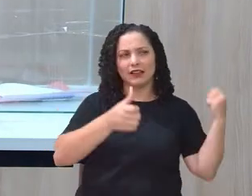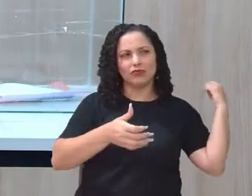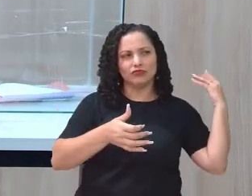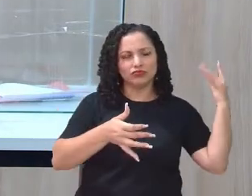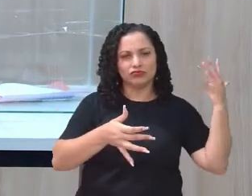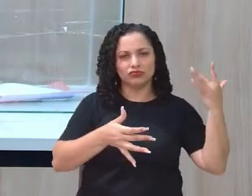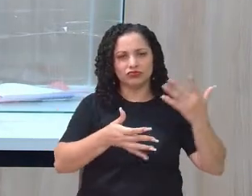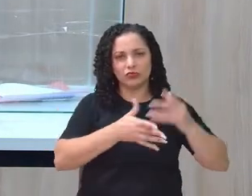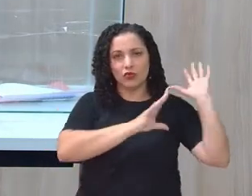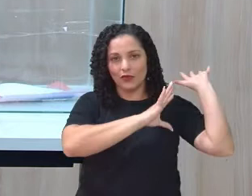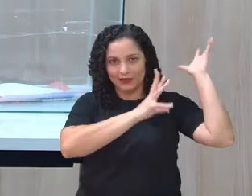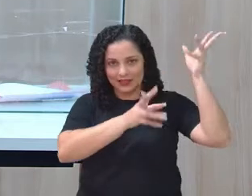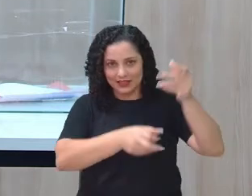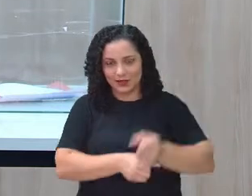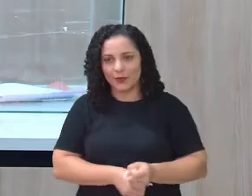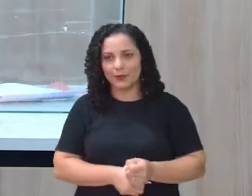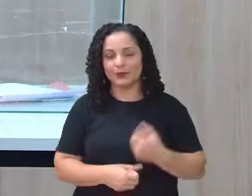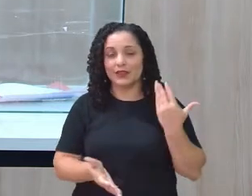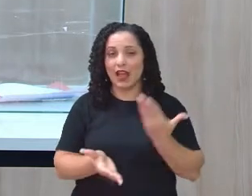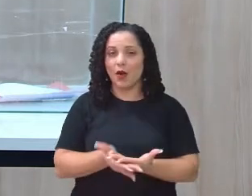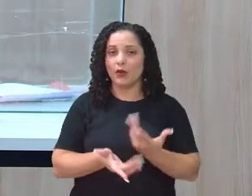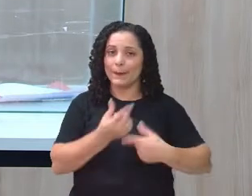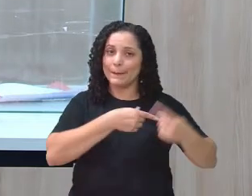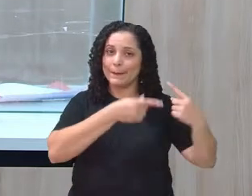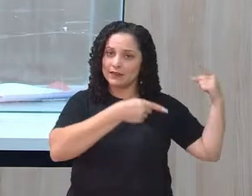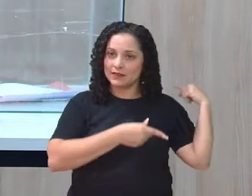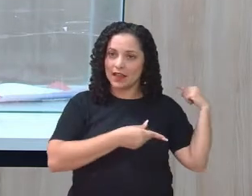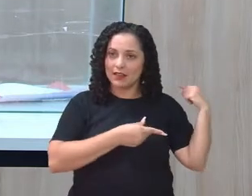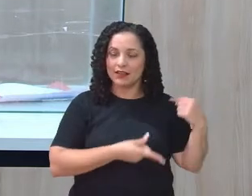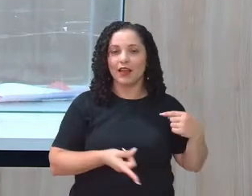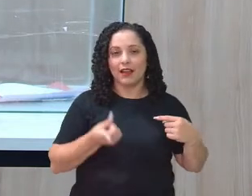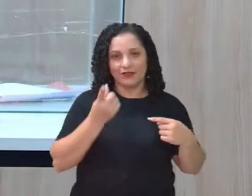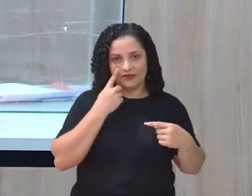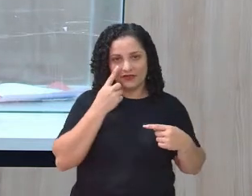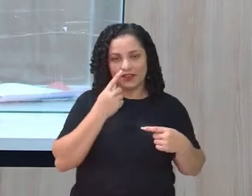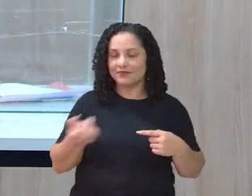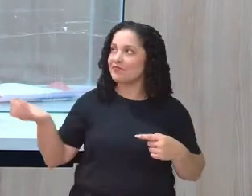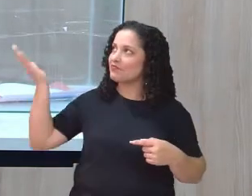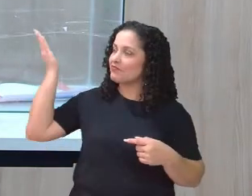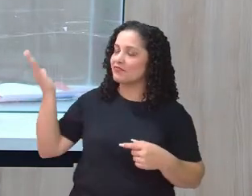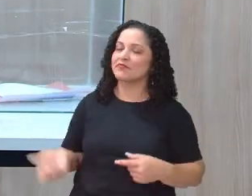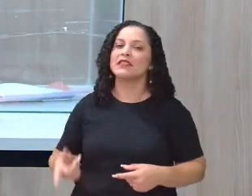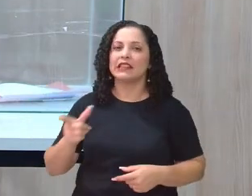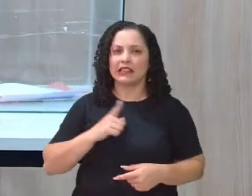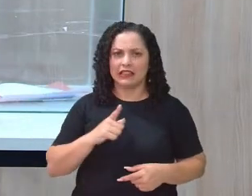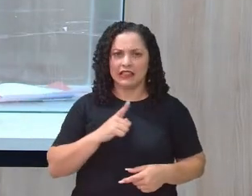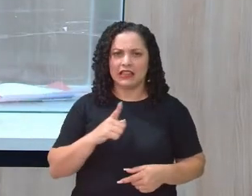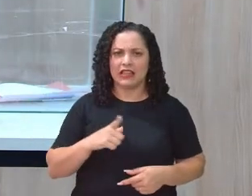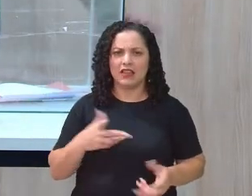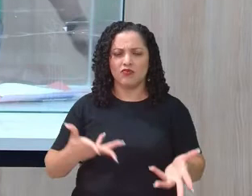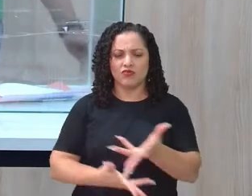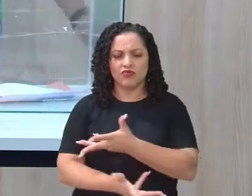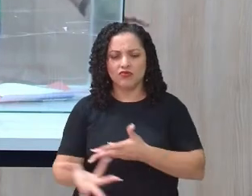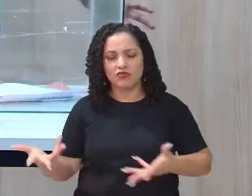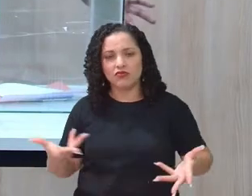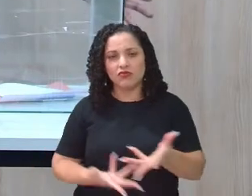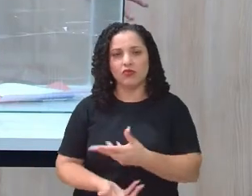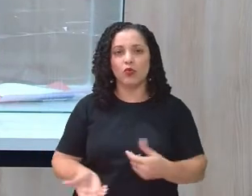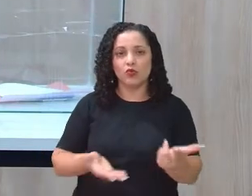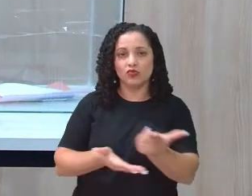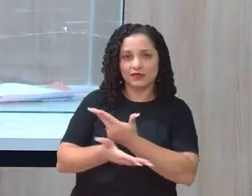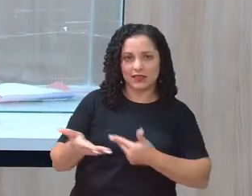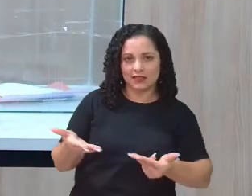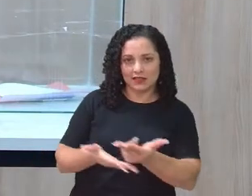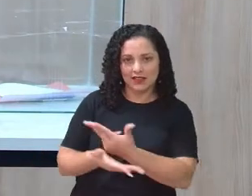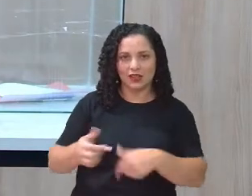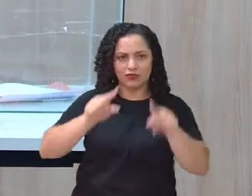aula passada, certo? Então, na aula passada, lembra que a gente está vindo aí de uma sequência didática envolvendo os sólidos geométricos,